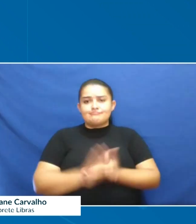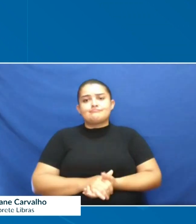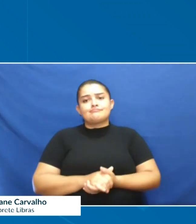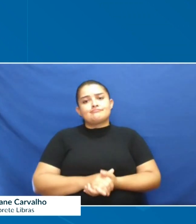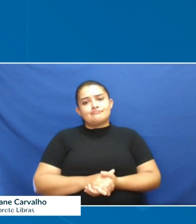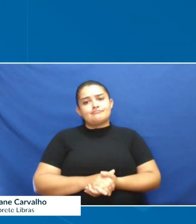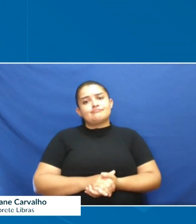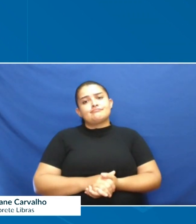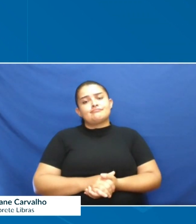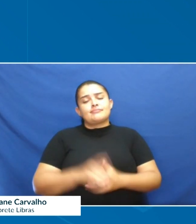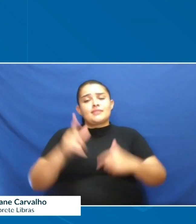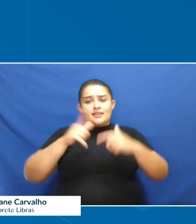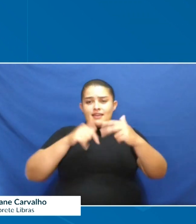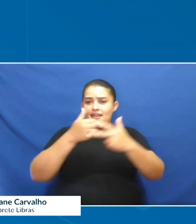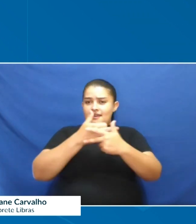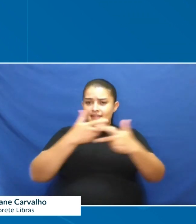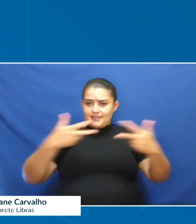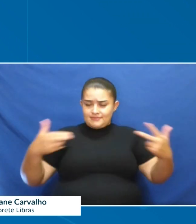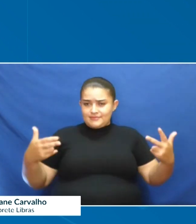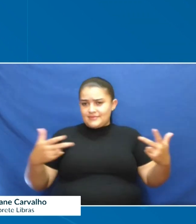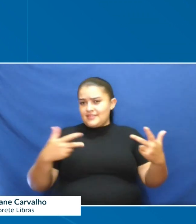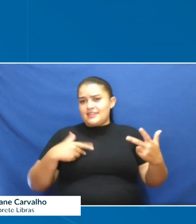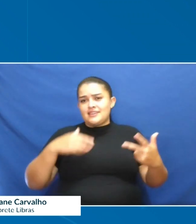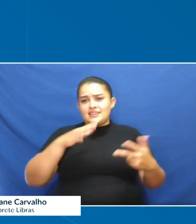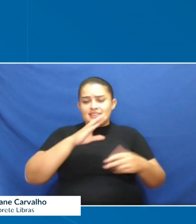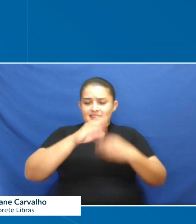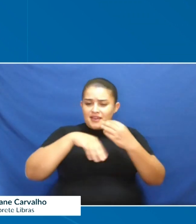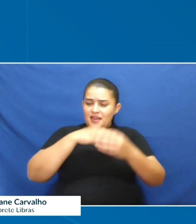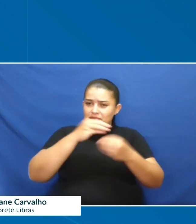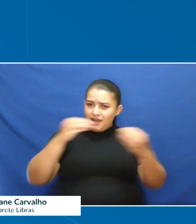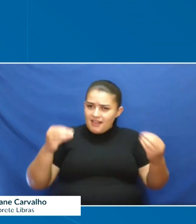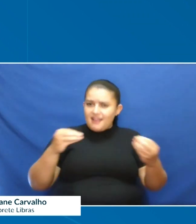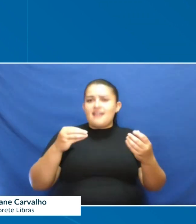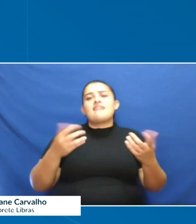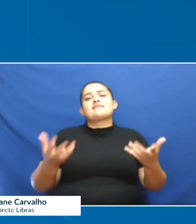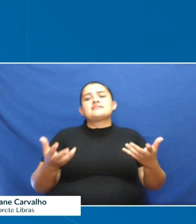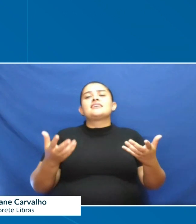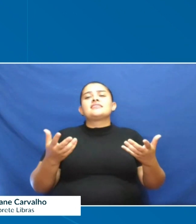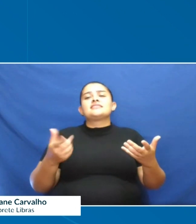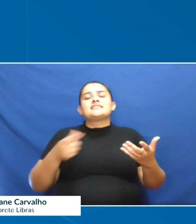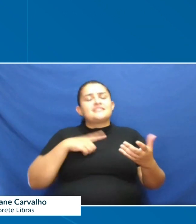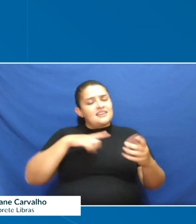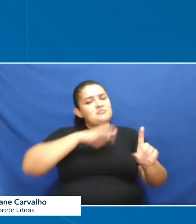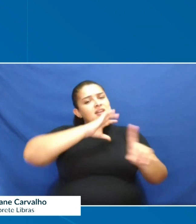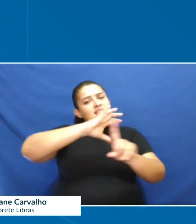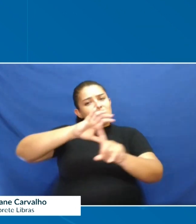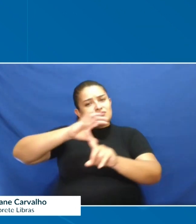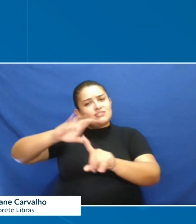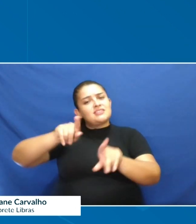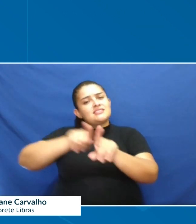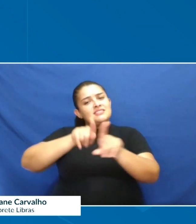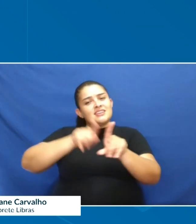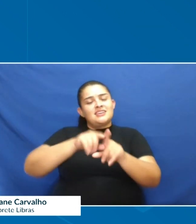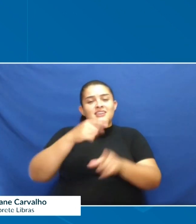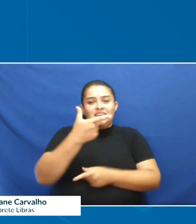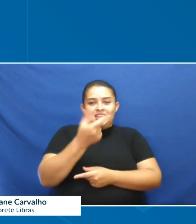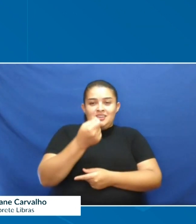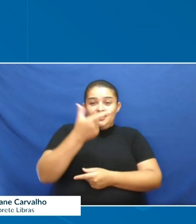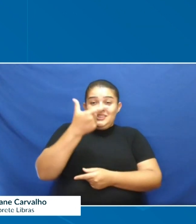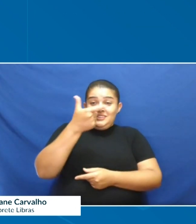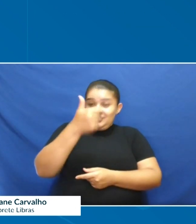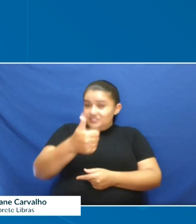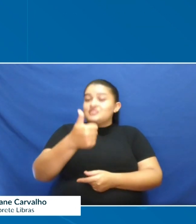máquinas, equipamentos, embalagens. Então, é um momento bom, senão em 2021 teríamos